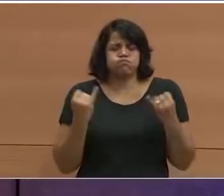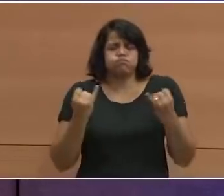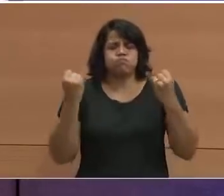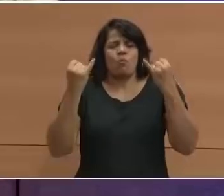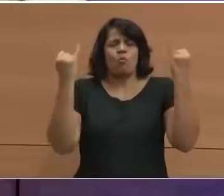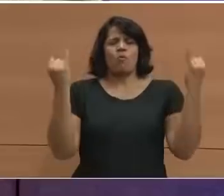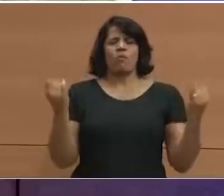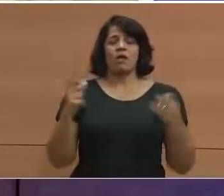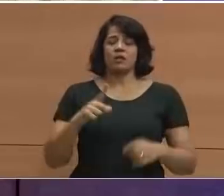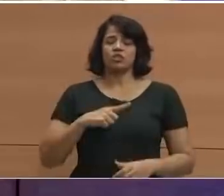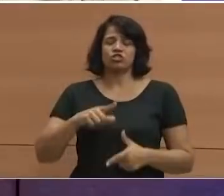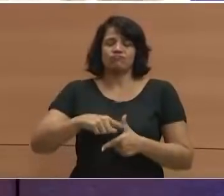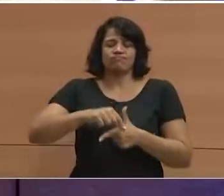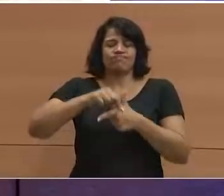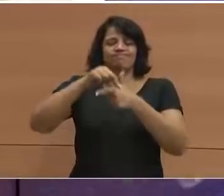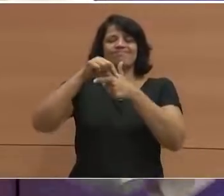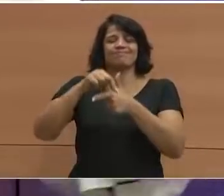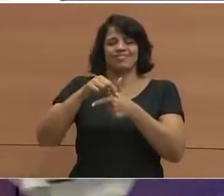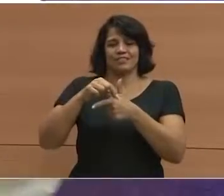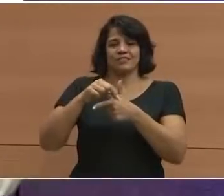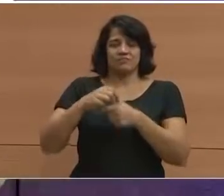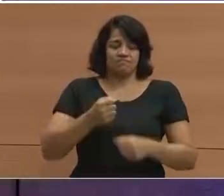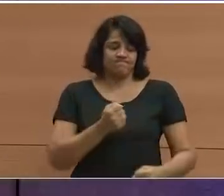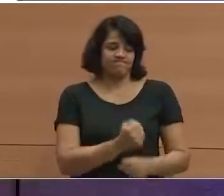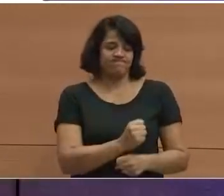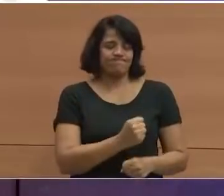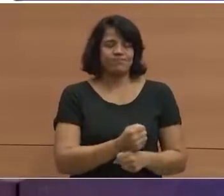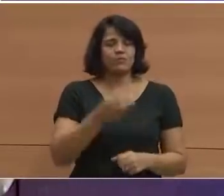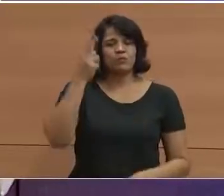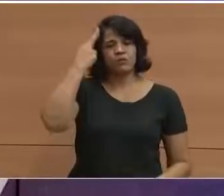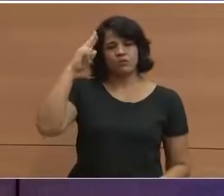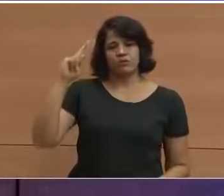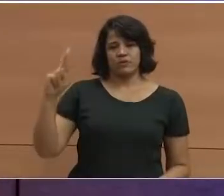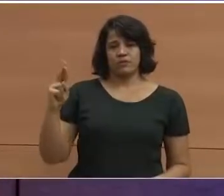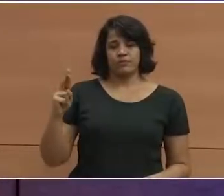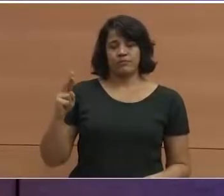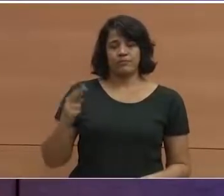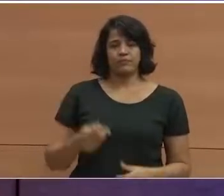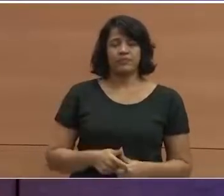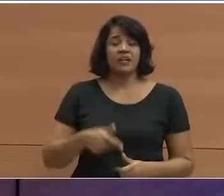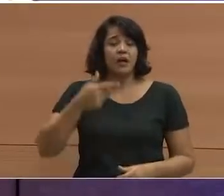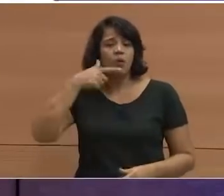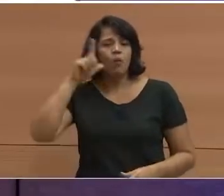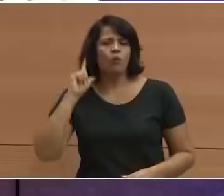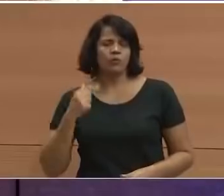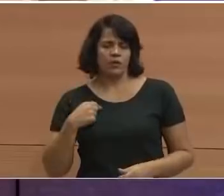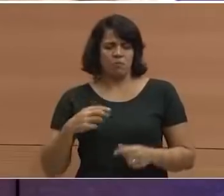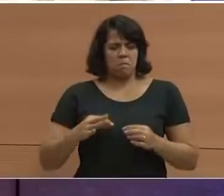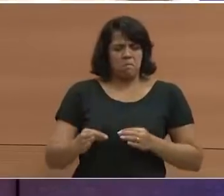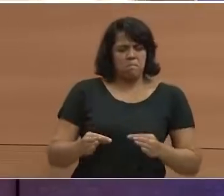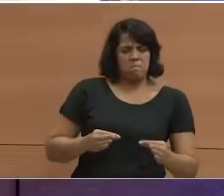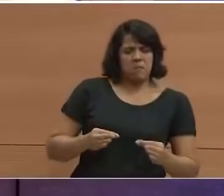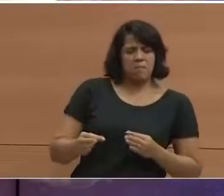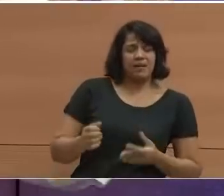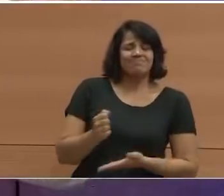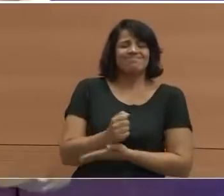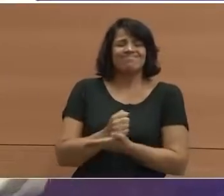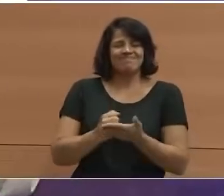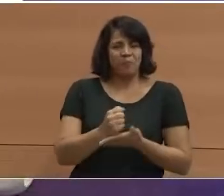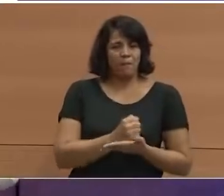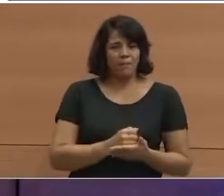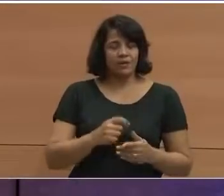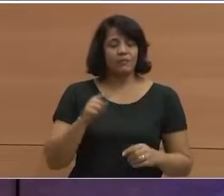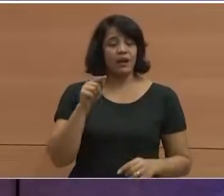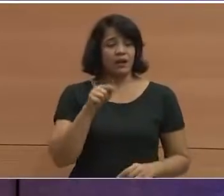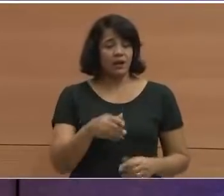irmãos, eu preparei ontem essa base para vocês poderem ver isso hoje. Senão vocês não conseguiriam enxergar